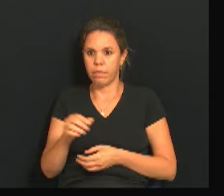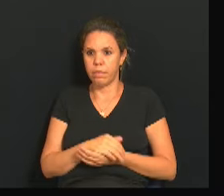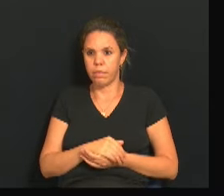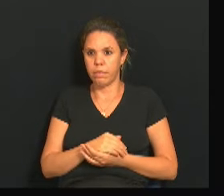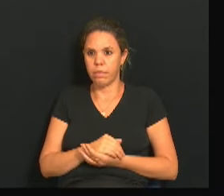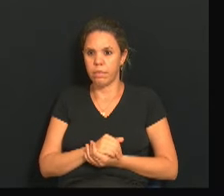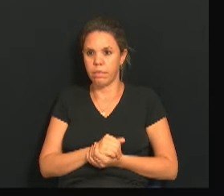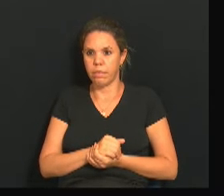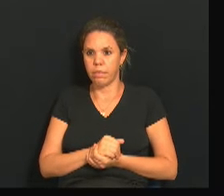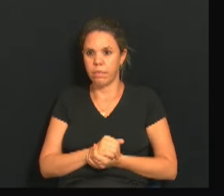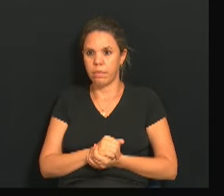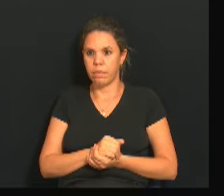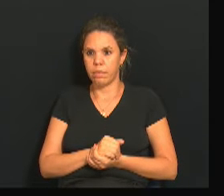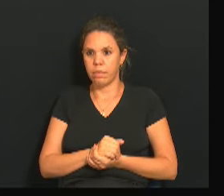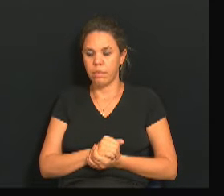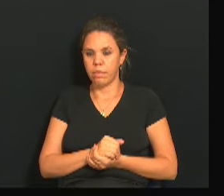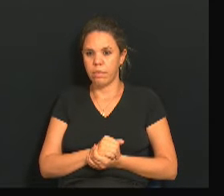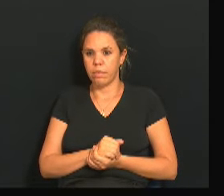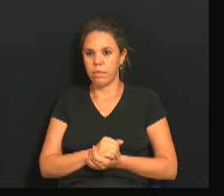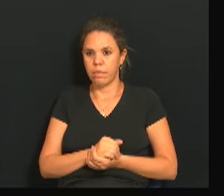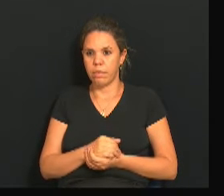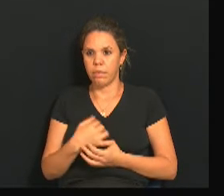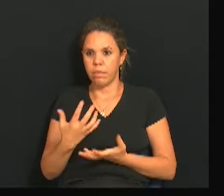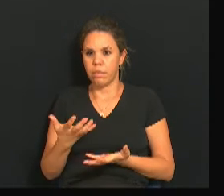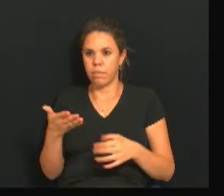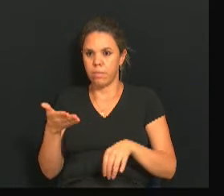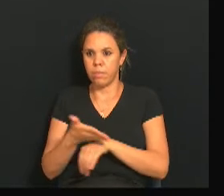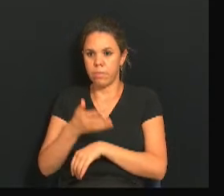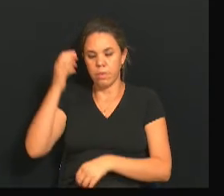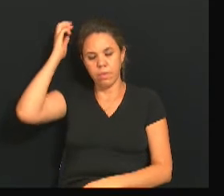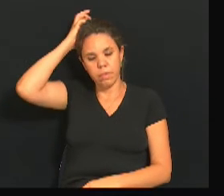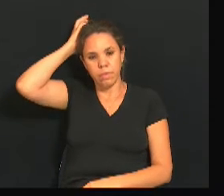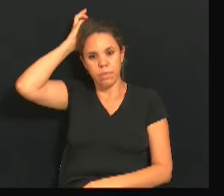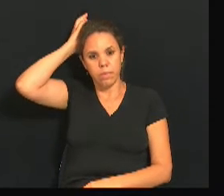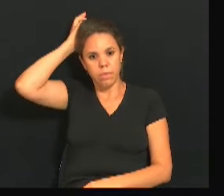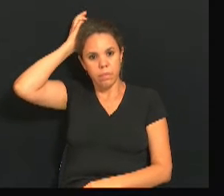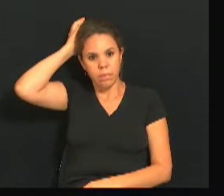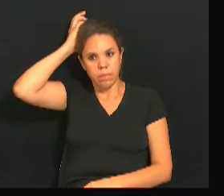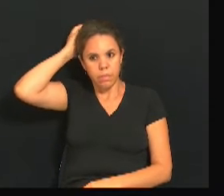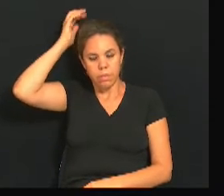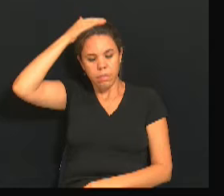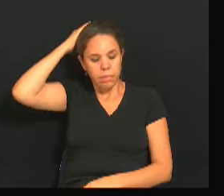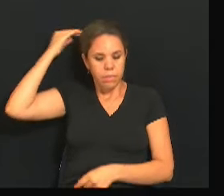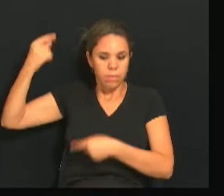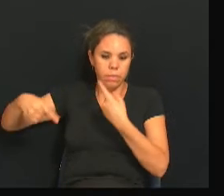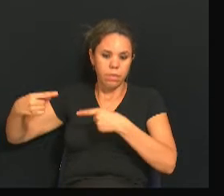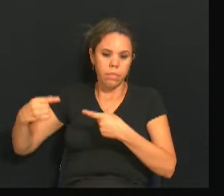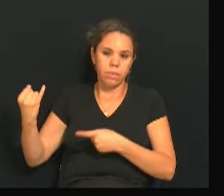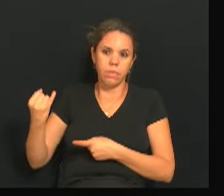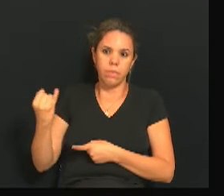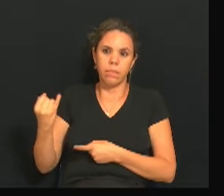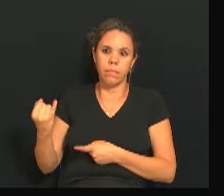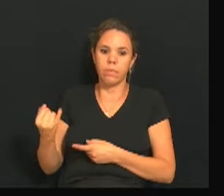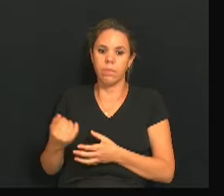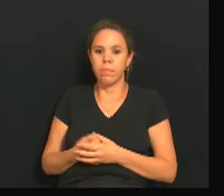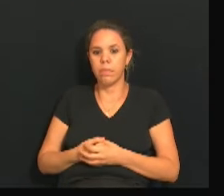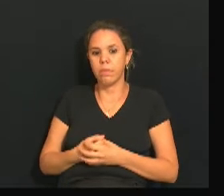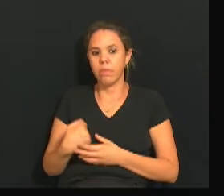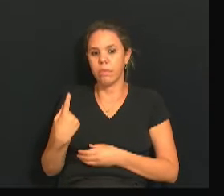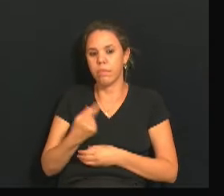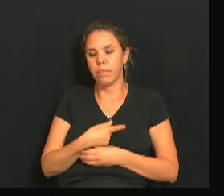mas a gente quer ter garantida a nossa participação para discutir assuntos importantes de toda a rede, porque para